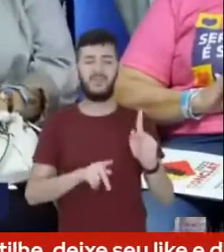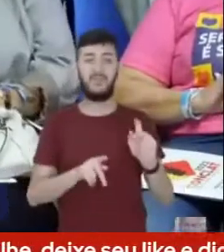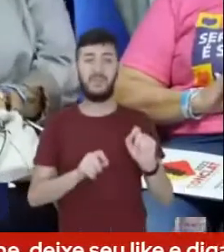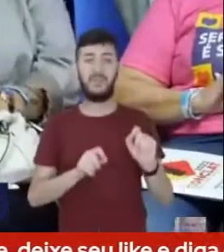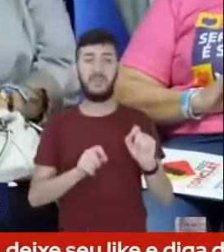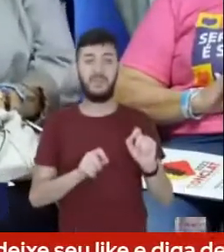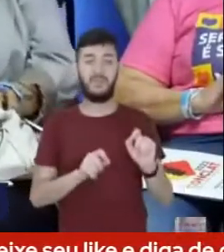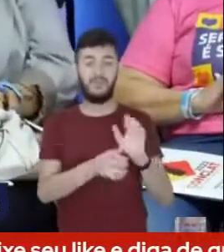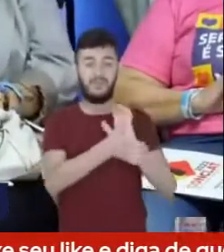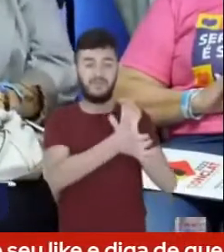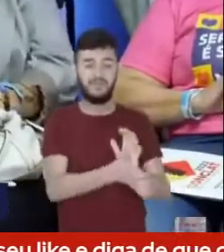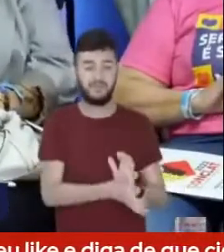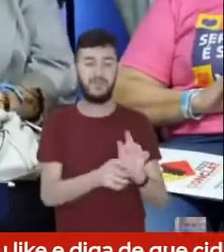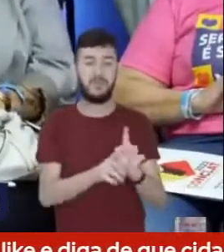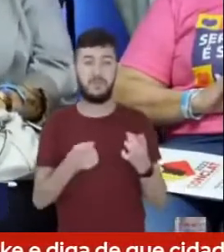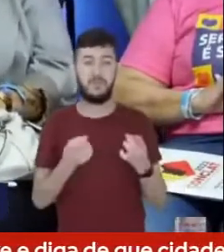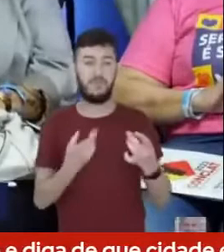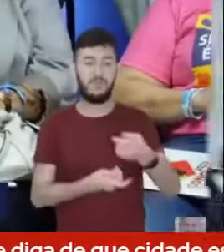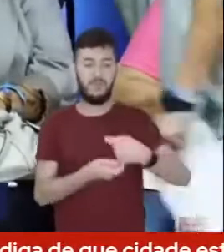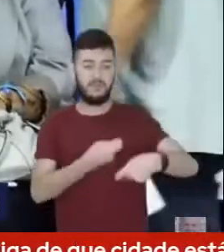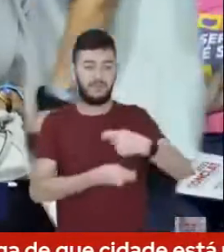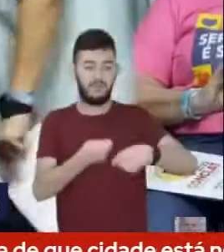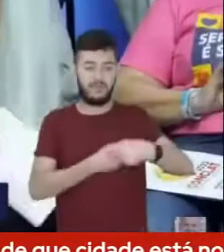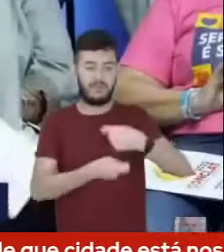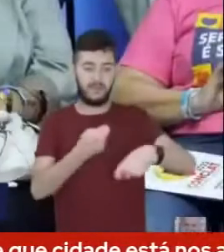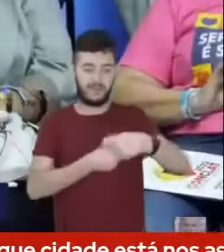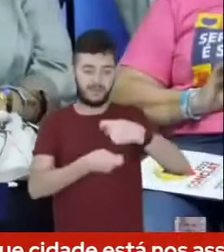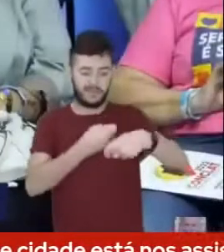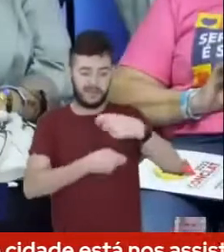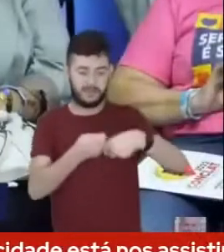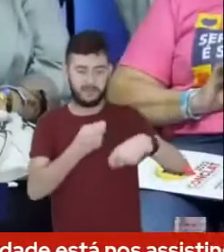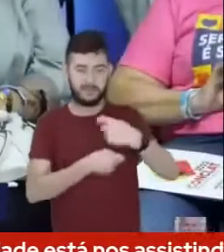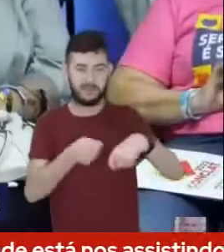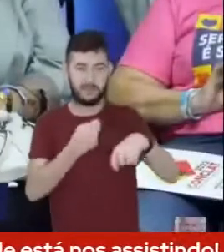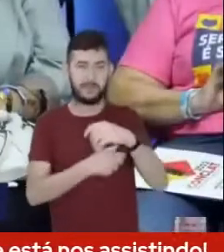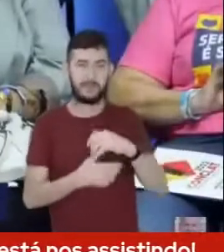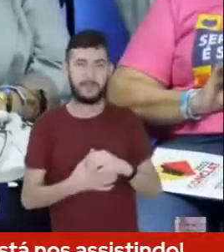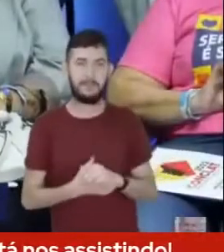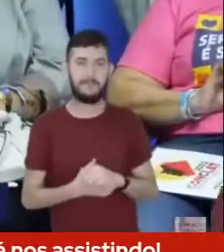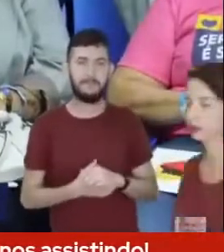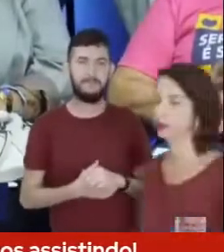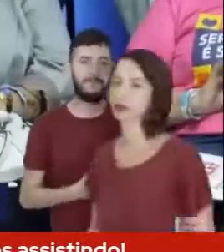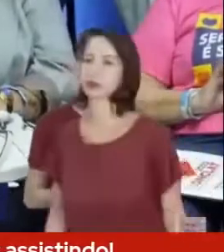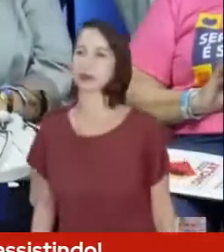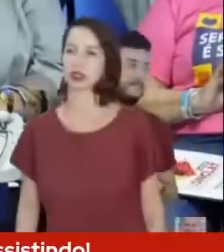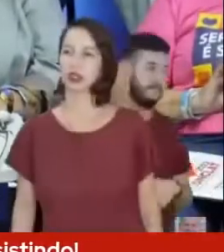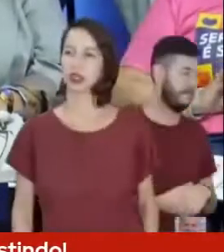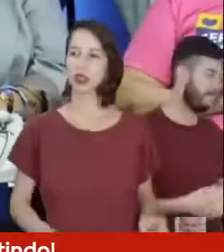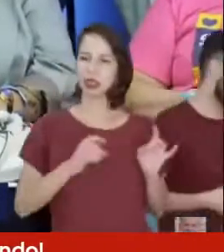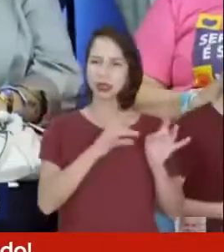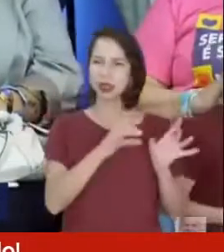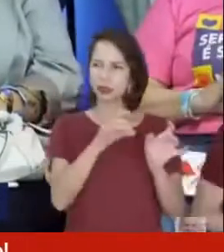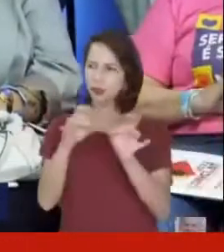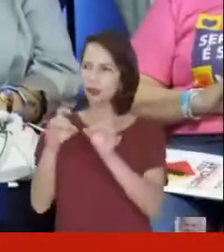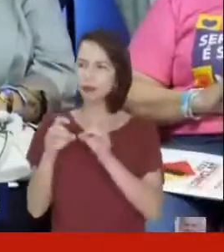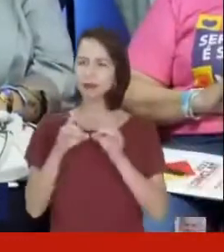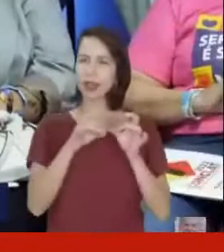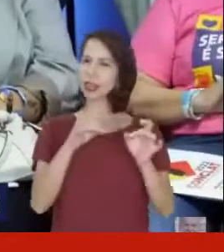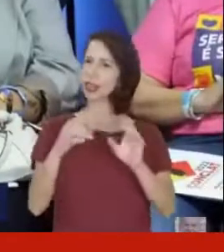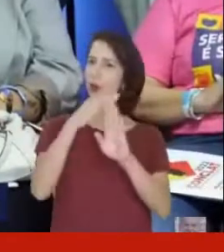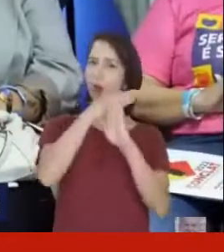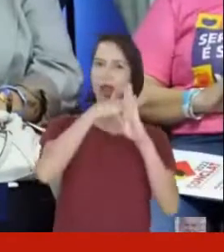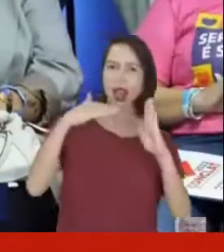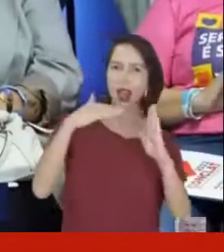vendendo ações a essas empresas, desmontando setores estratégicos e vendendo pela metade do preço, gente. É balcão